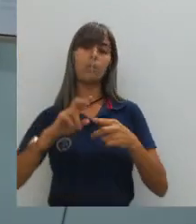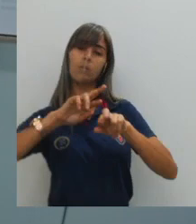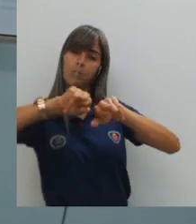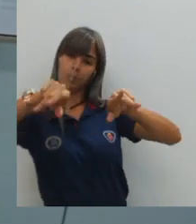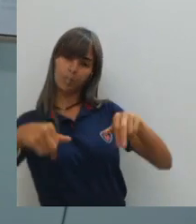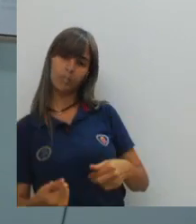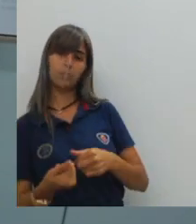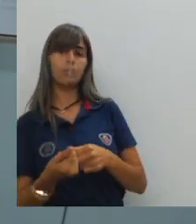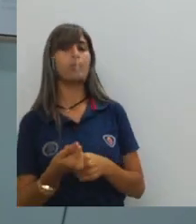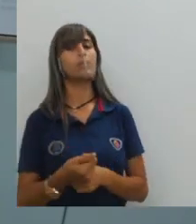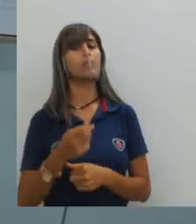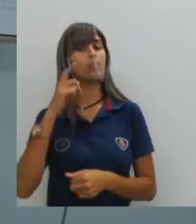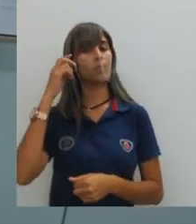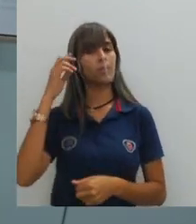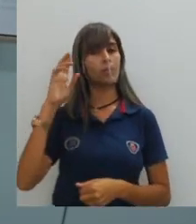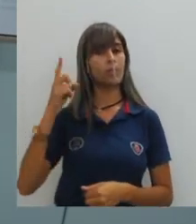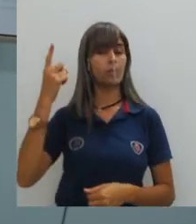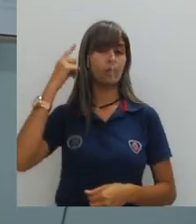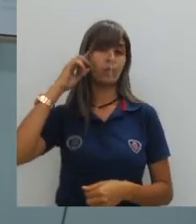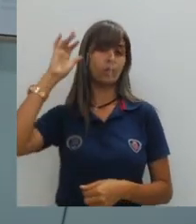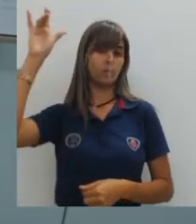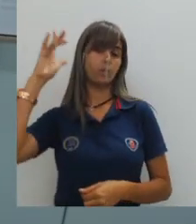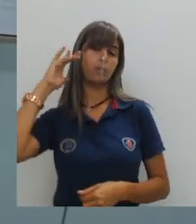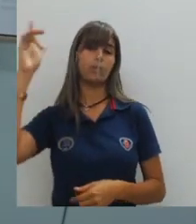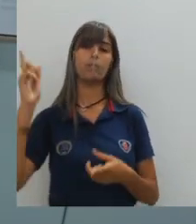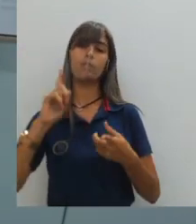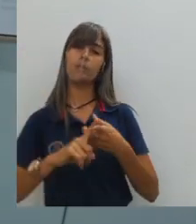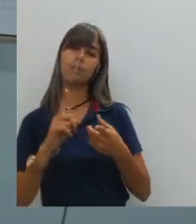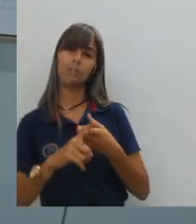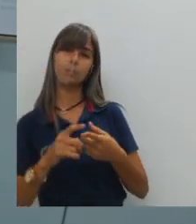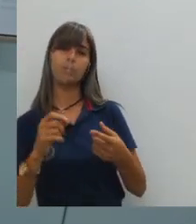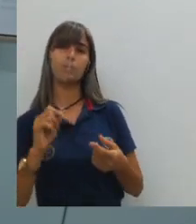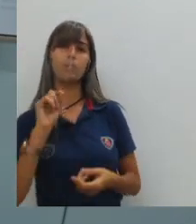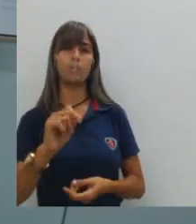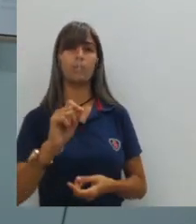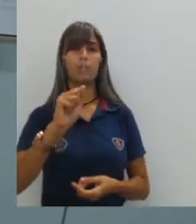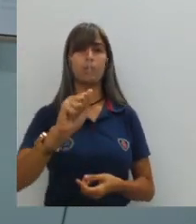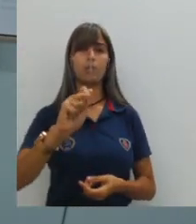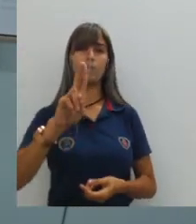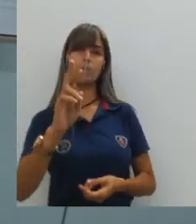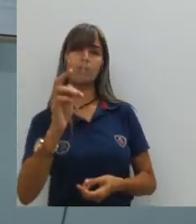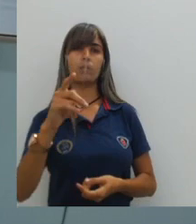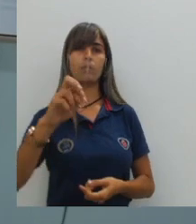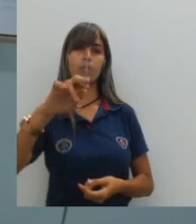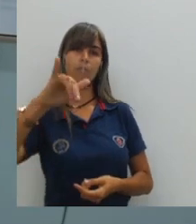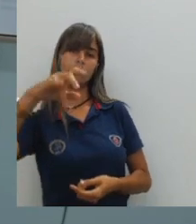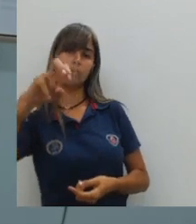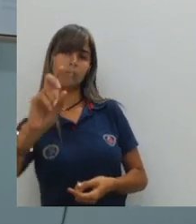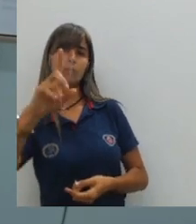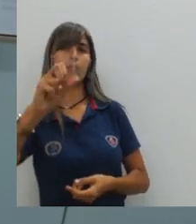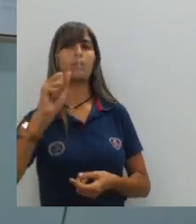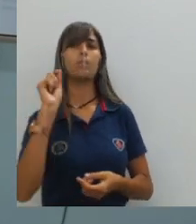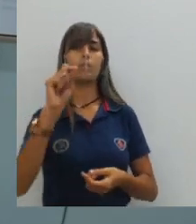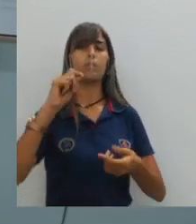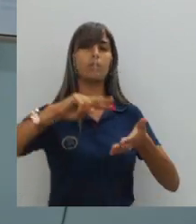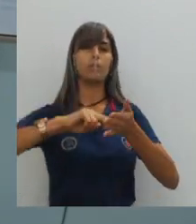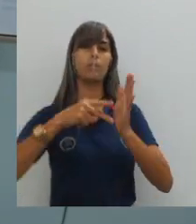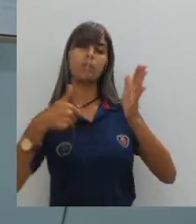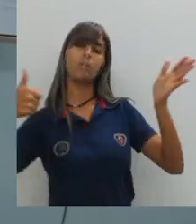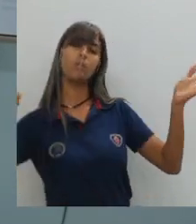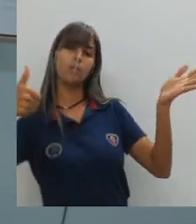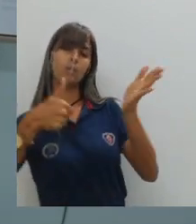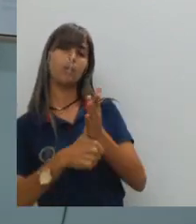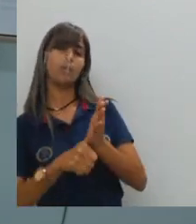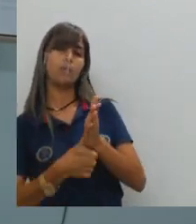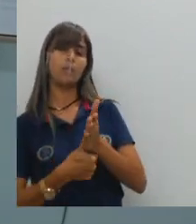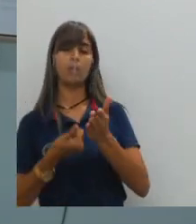diversidade ideológica. E, consequentemente, na alteridade. O que é alteridade, Hugo? Alteridade é aquilo que constrói a nossa identidade, é o olhar